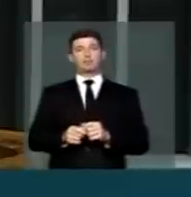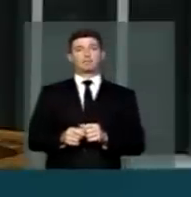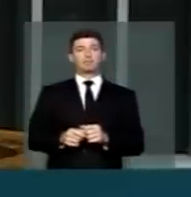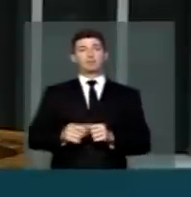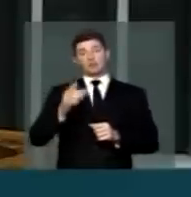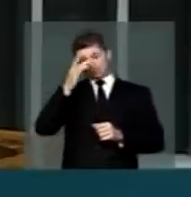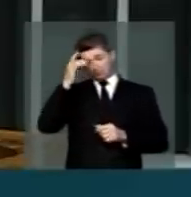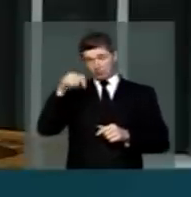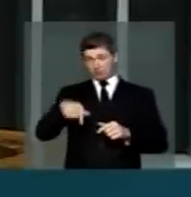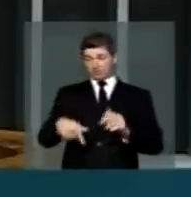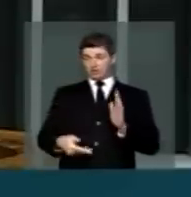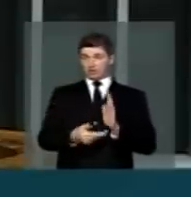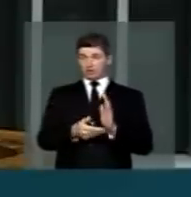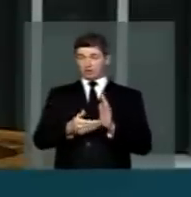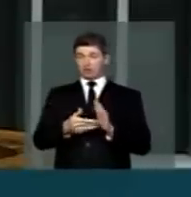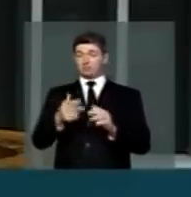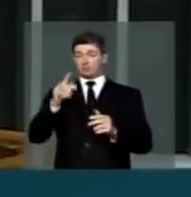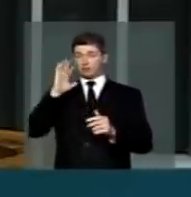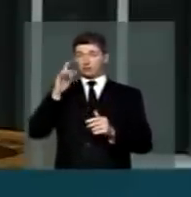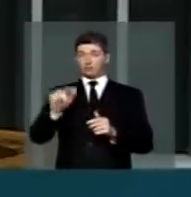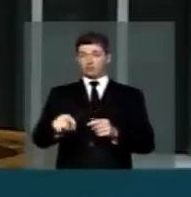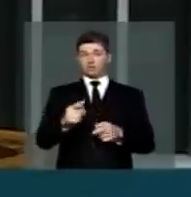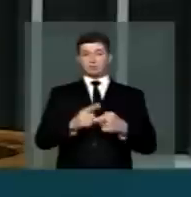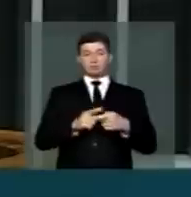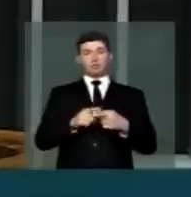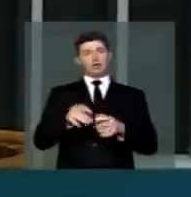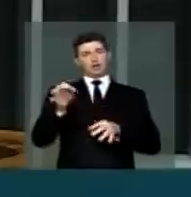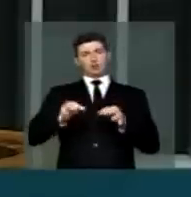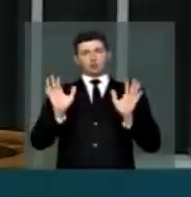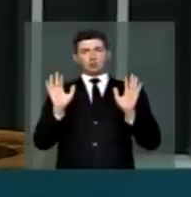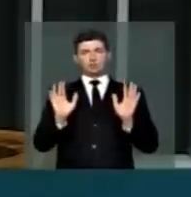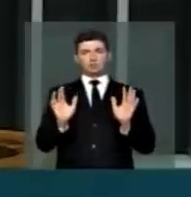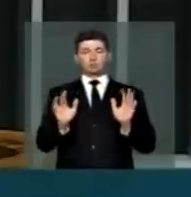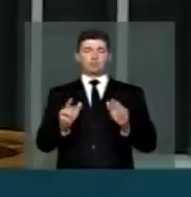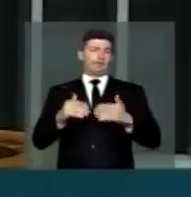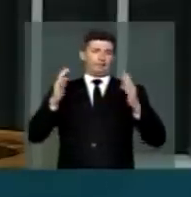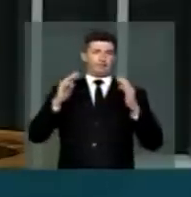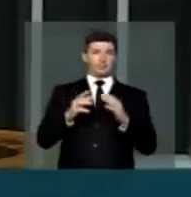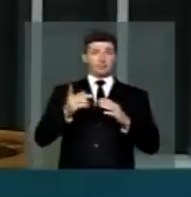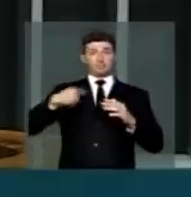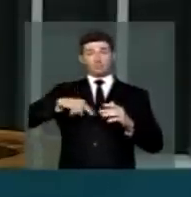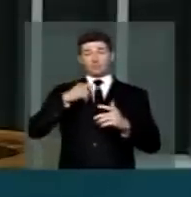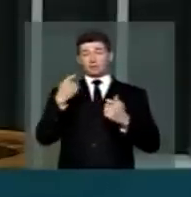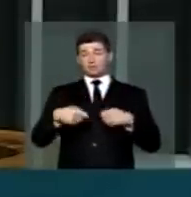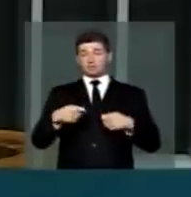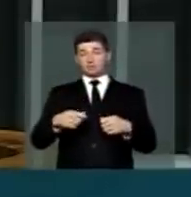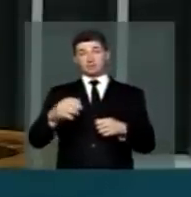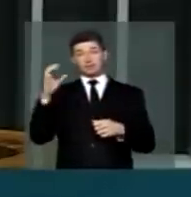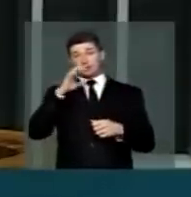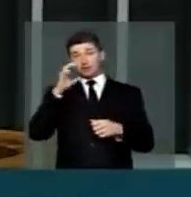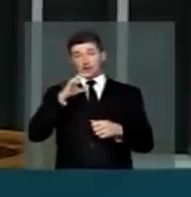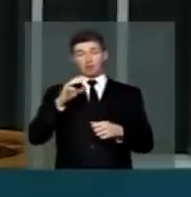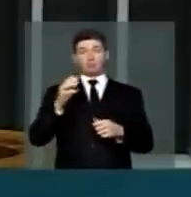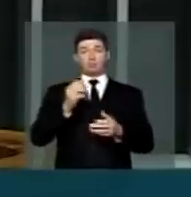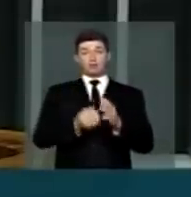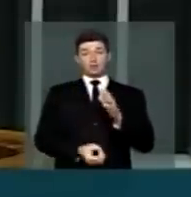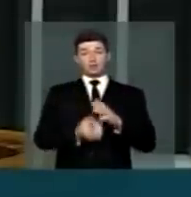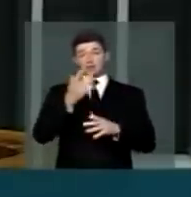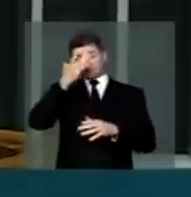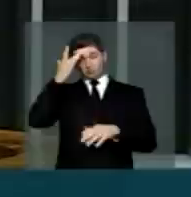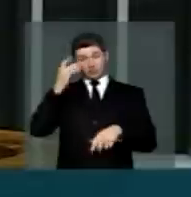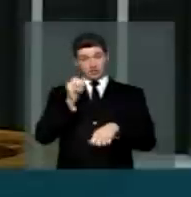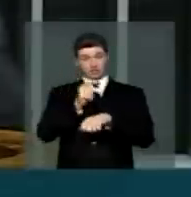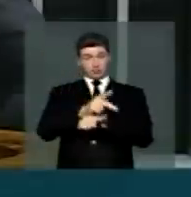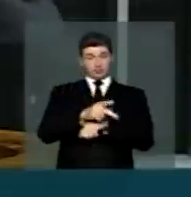no Congresso Nacional, na Câmara Federal, porque é mais do que justo. Enfim, nós precisamos de uma vez por todas criar para os aposentados